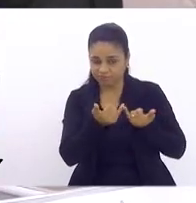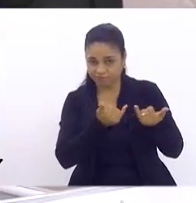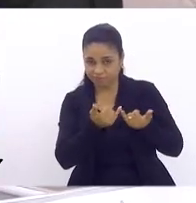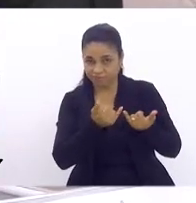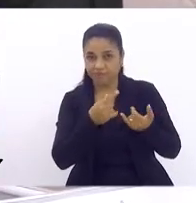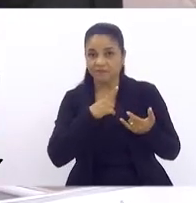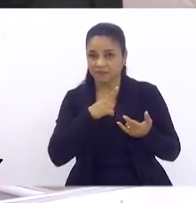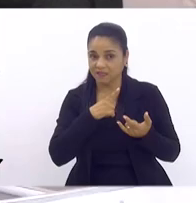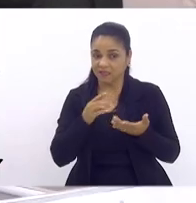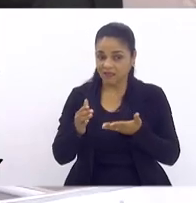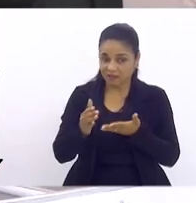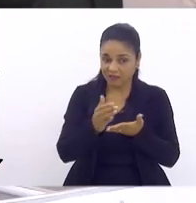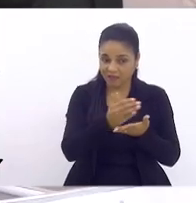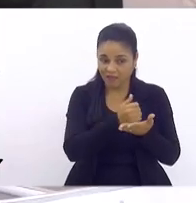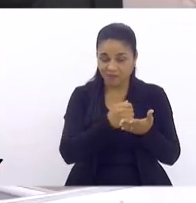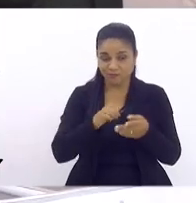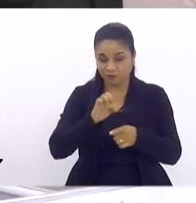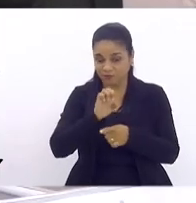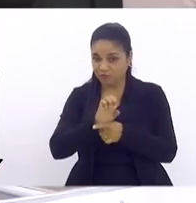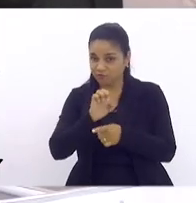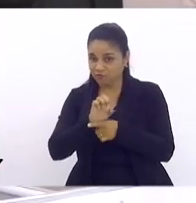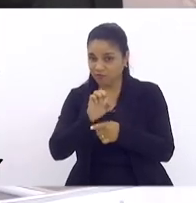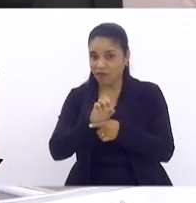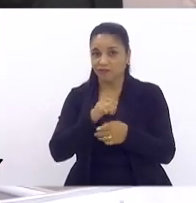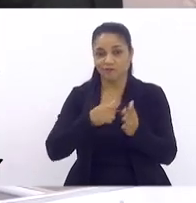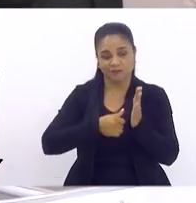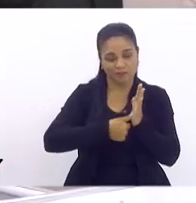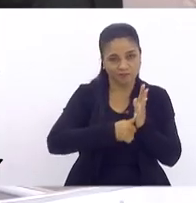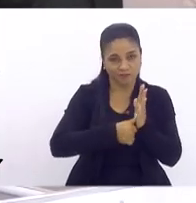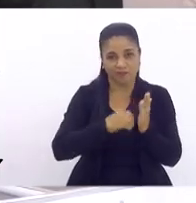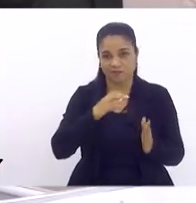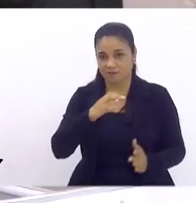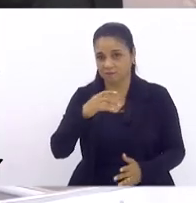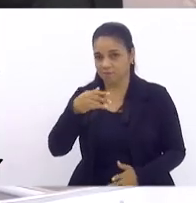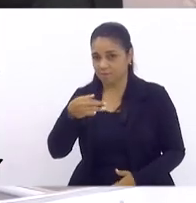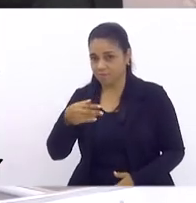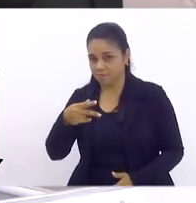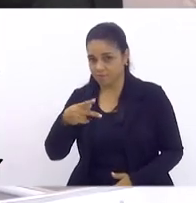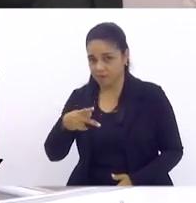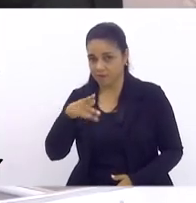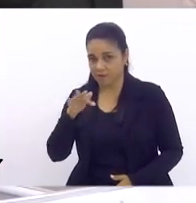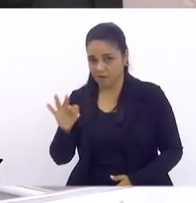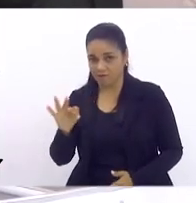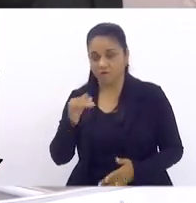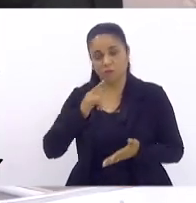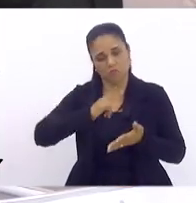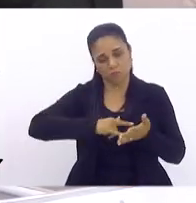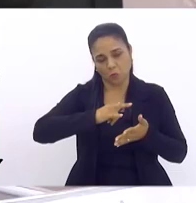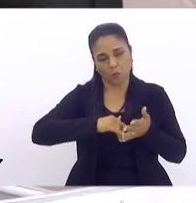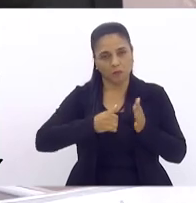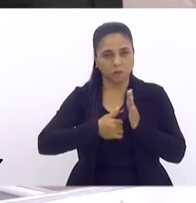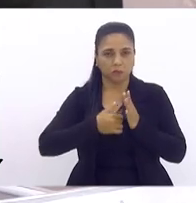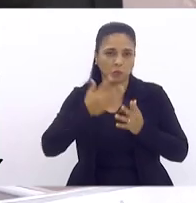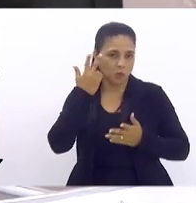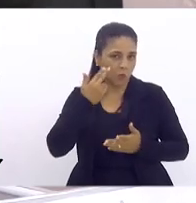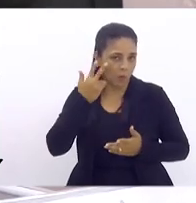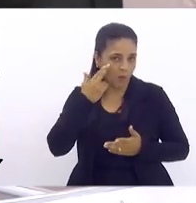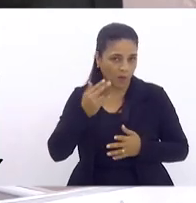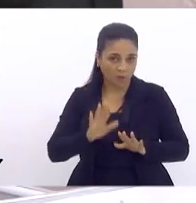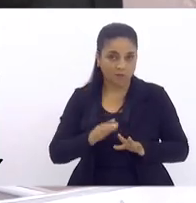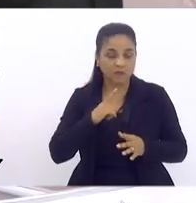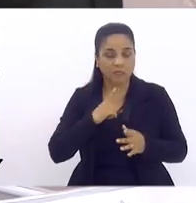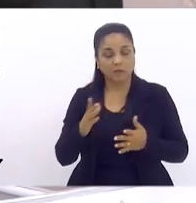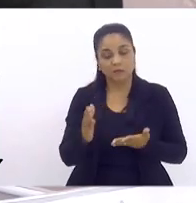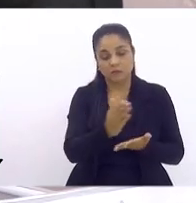eram produzidos pelo Estado identidade CPF documentação no geral aí você começa a ter os